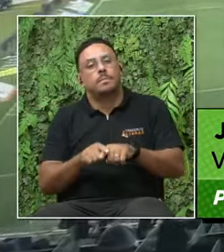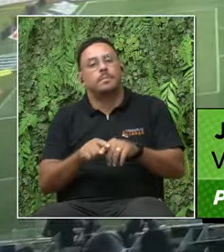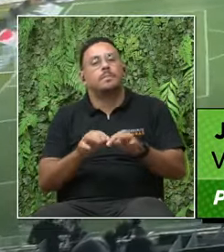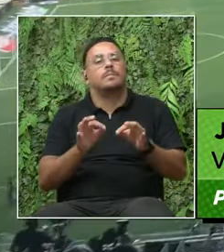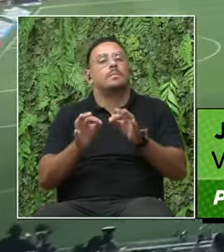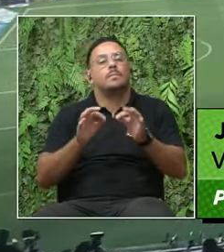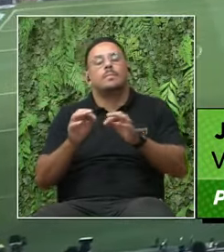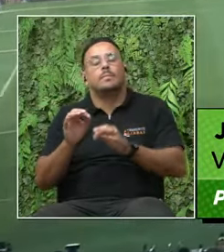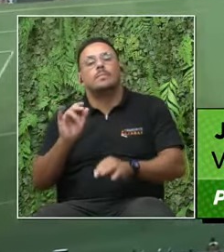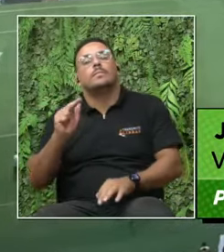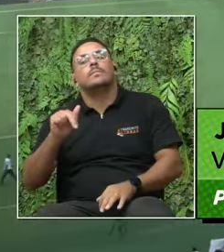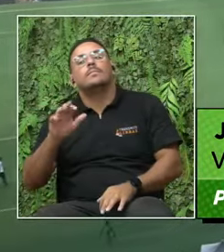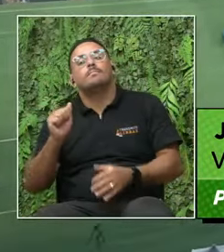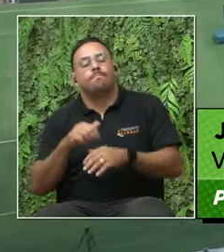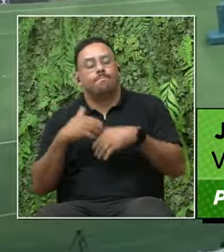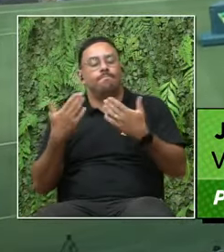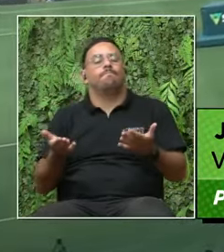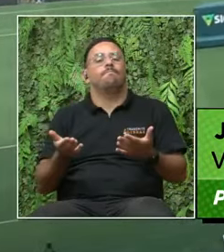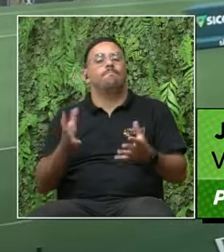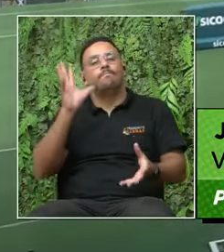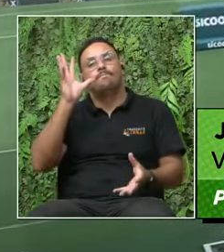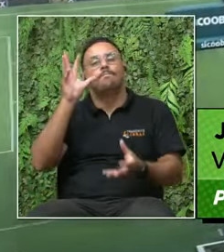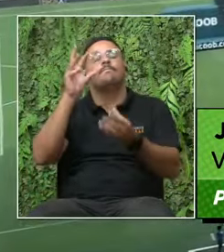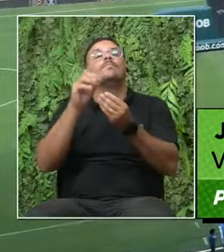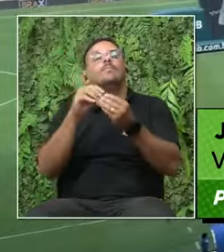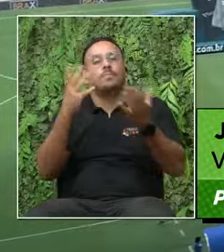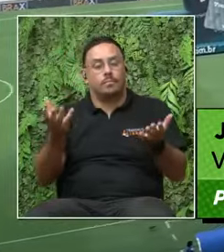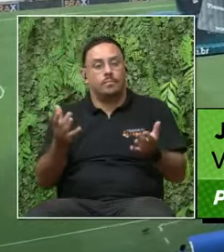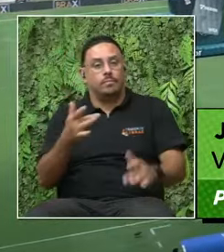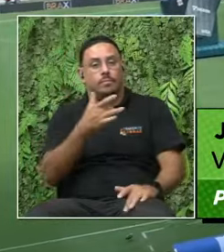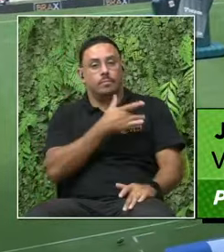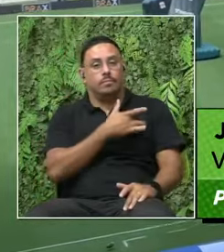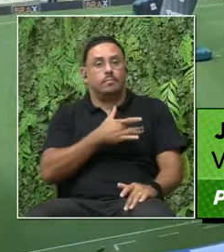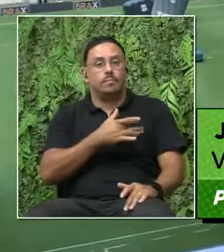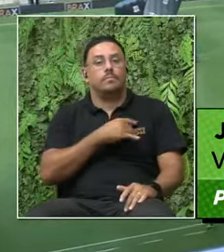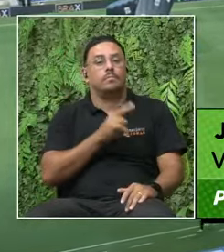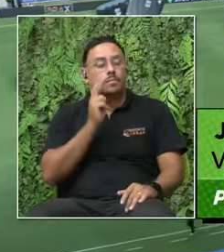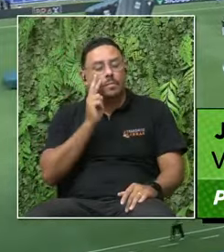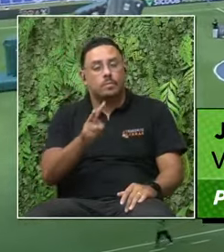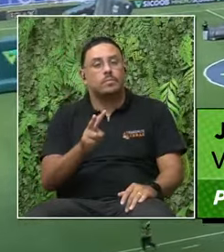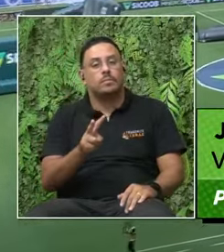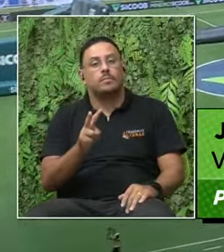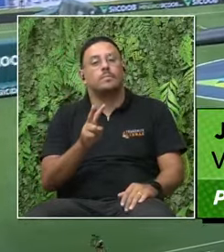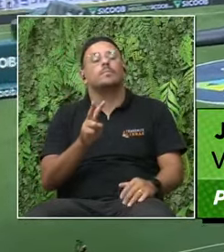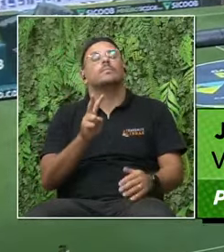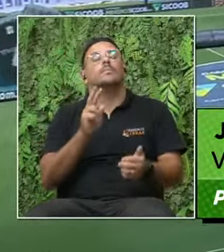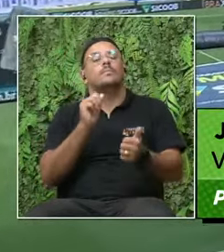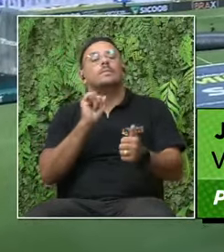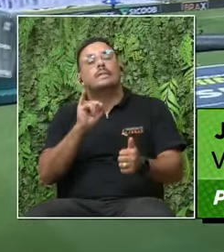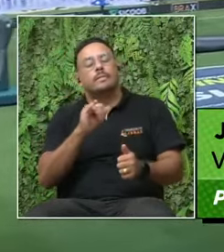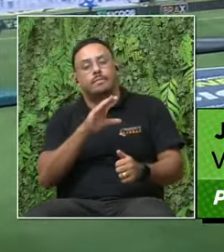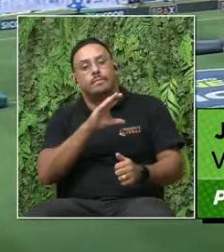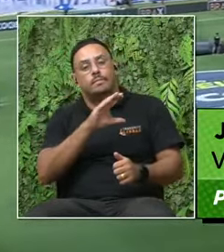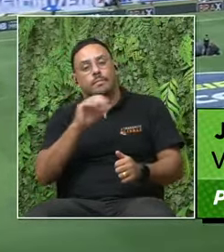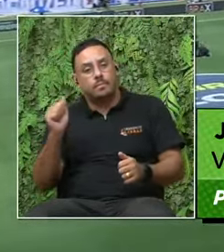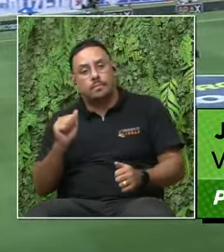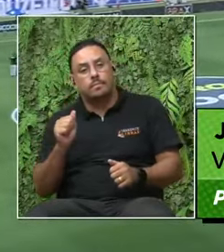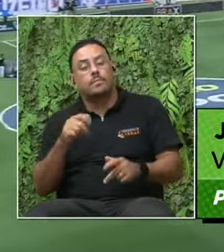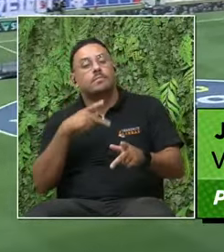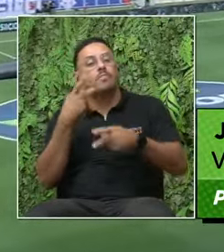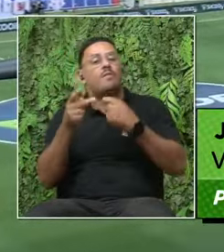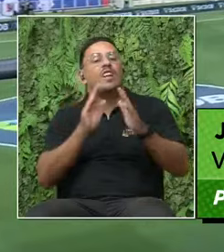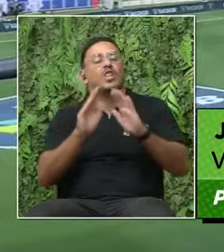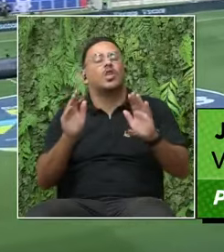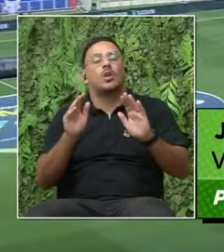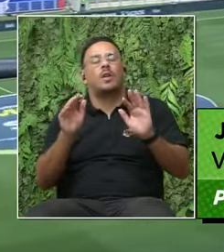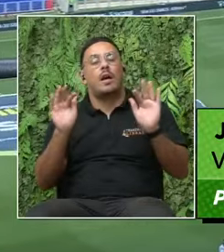interessa enfim em resumo da obra o Cruzeiro só vai os jogadores caso o Cruzeiro seja campeão só vão falar após